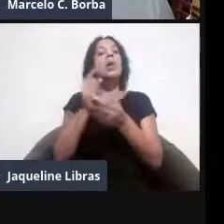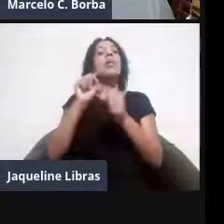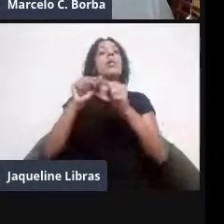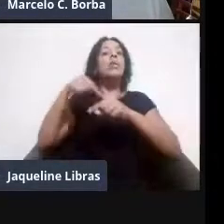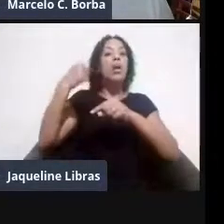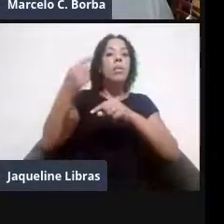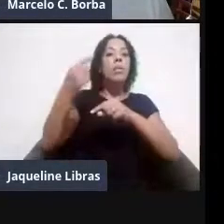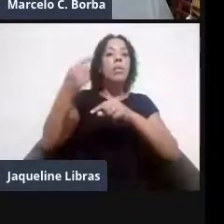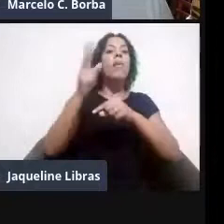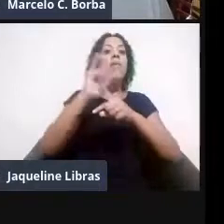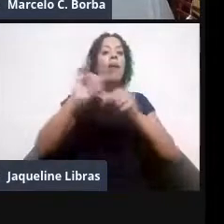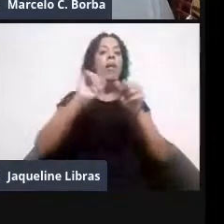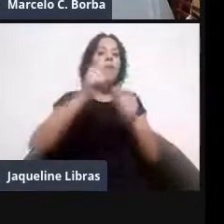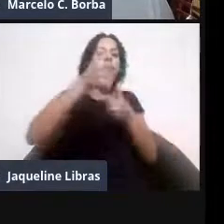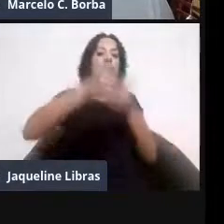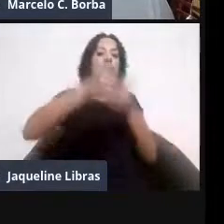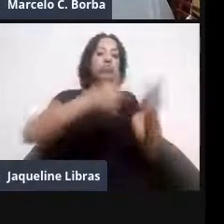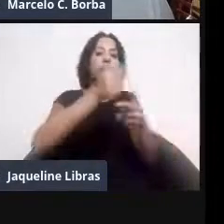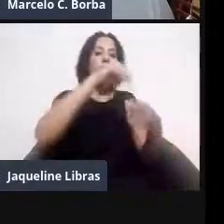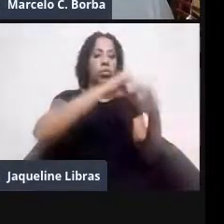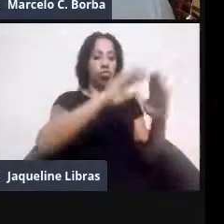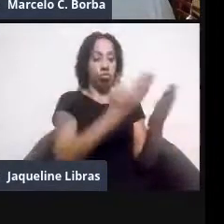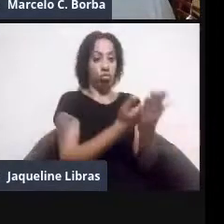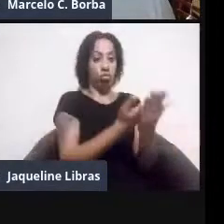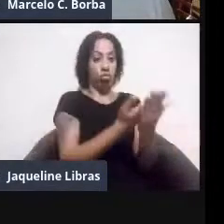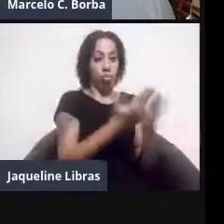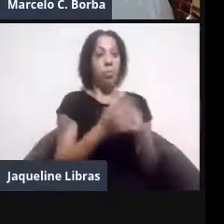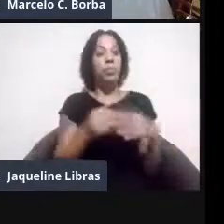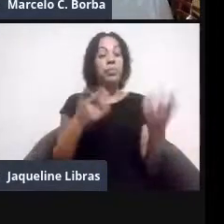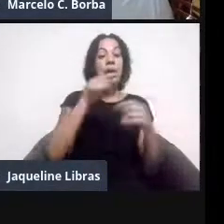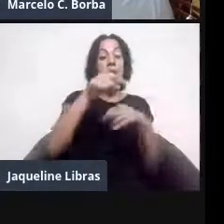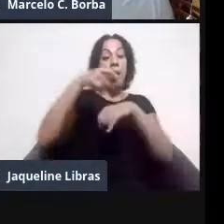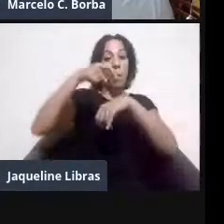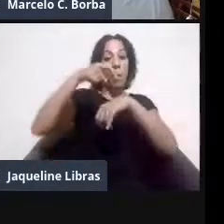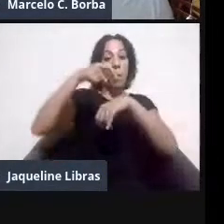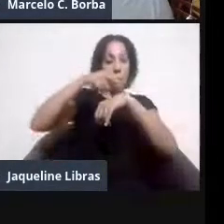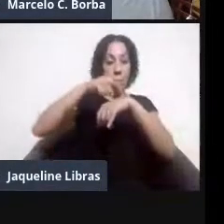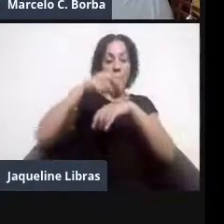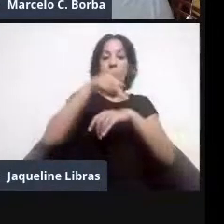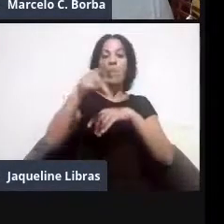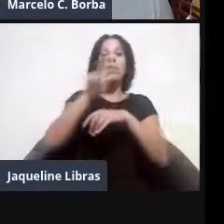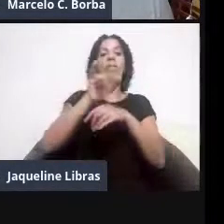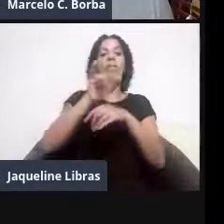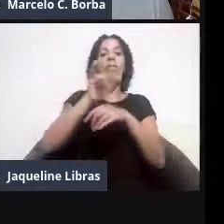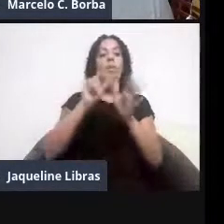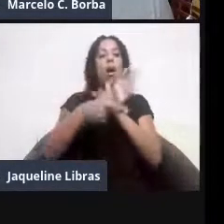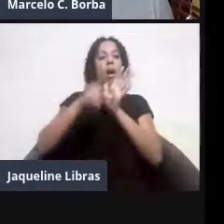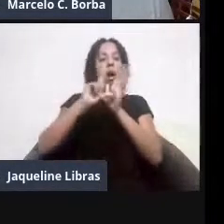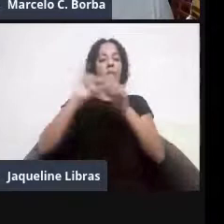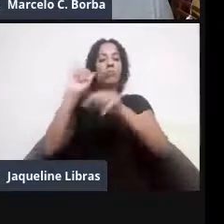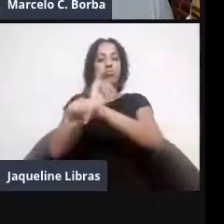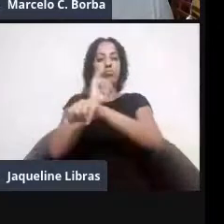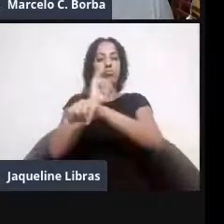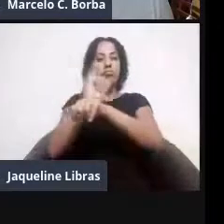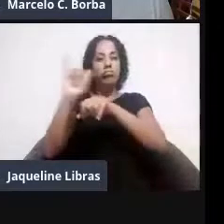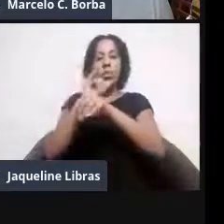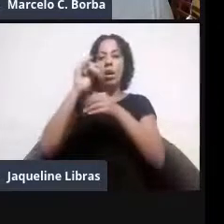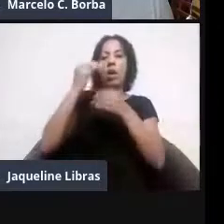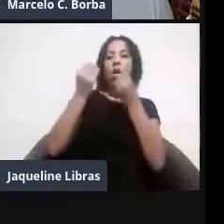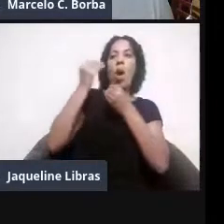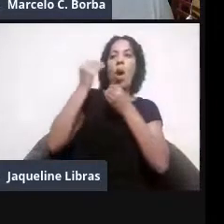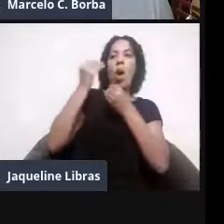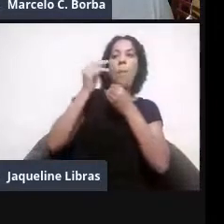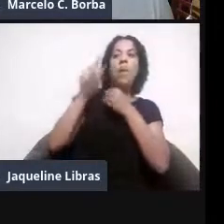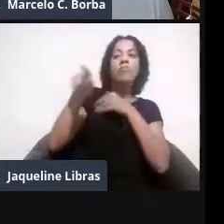serem desenvolvidas na escola. Então, nesse momento, os professores eles vão antecipar estratégias e resoluções dos alunos,